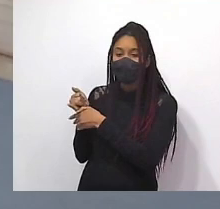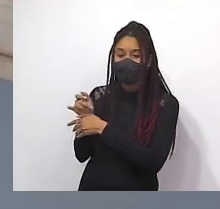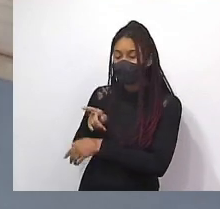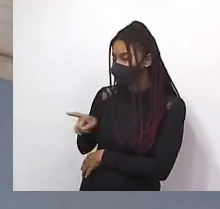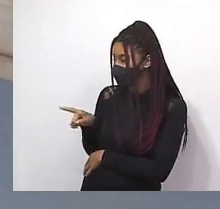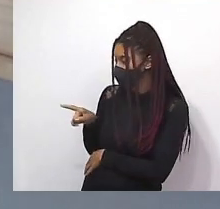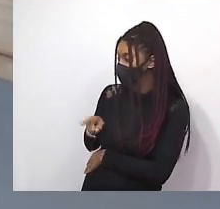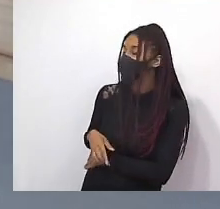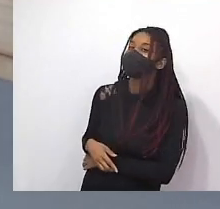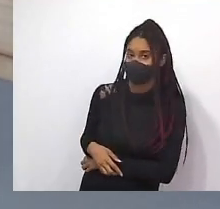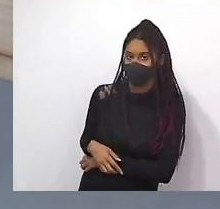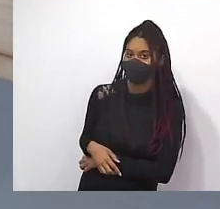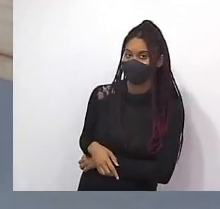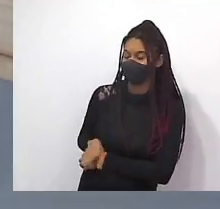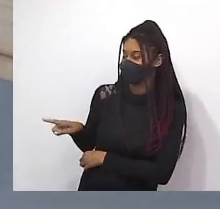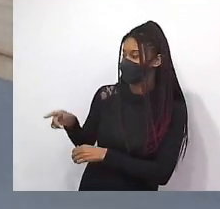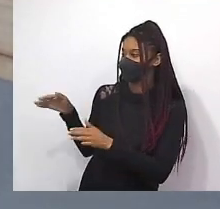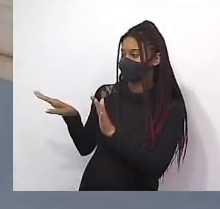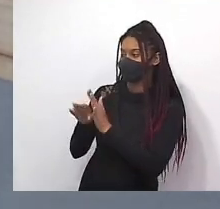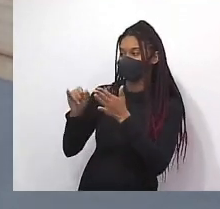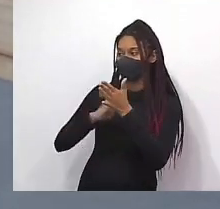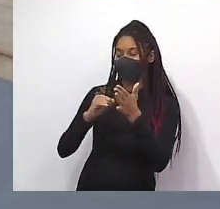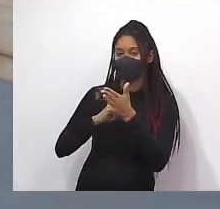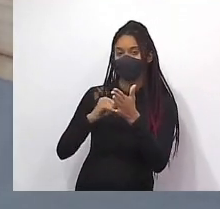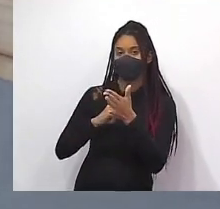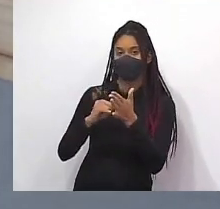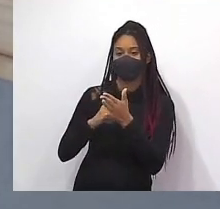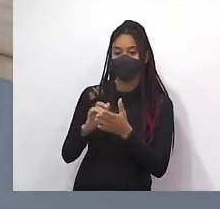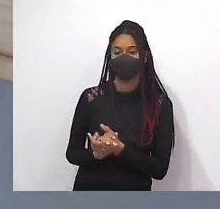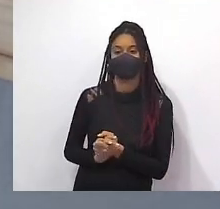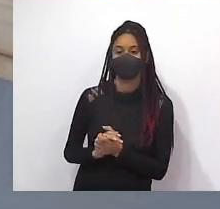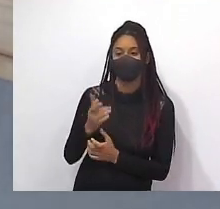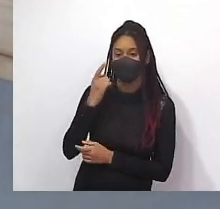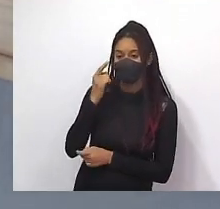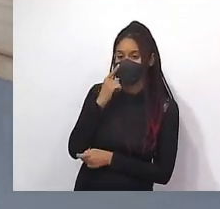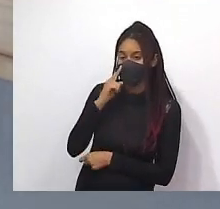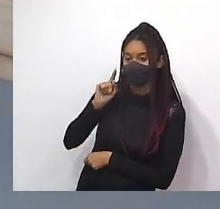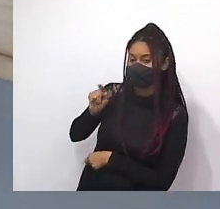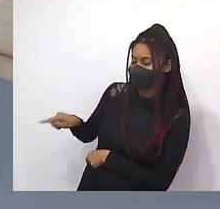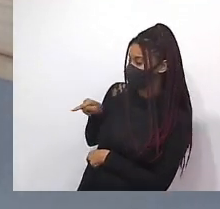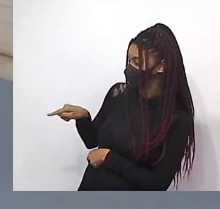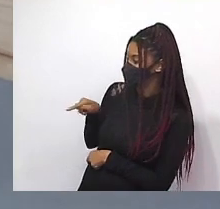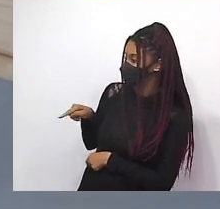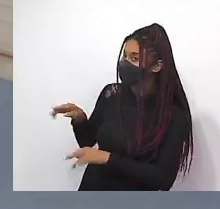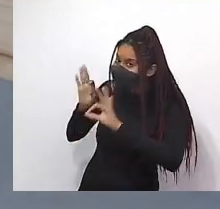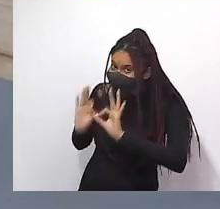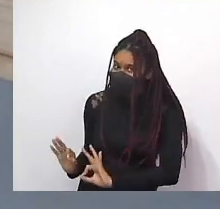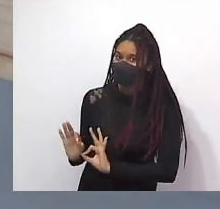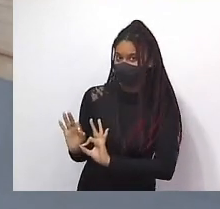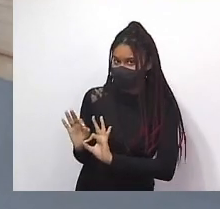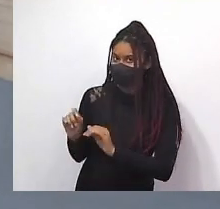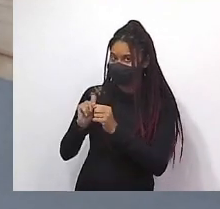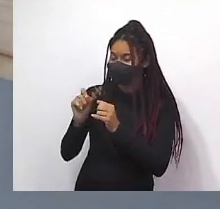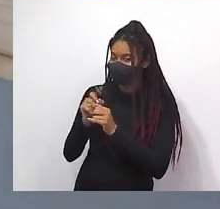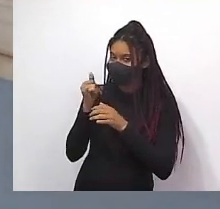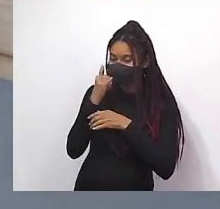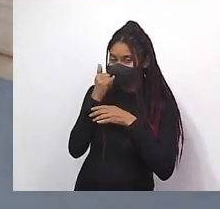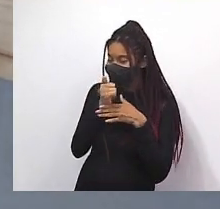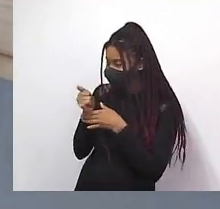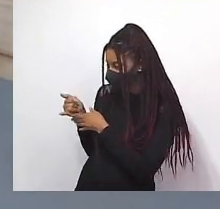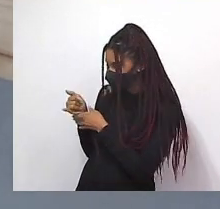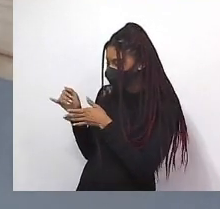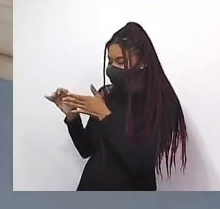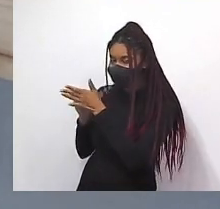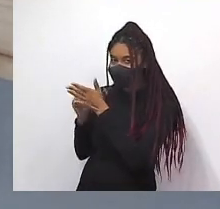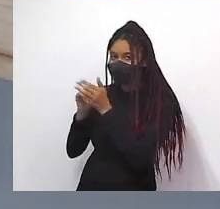site, tá? Do vestibular seriado. O QR Code ele se encontra aqui, ó, no cantinho. Faz a leitura, tá? Desse QR Code,